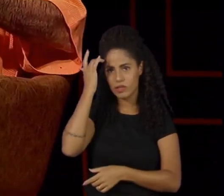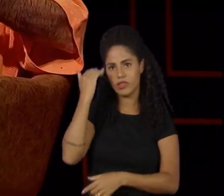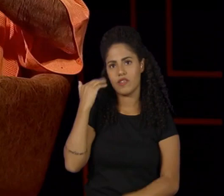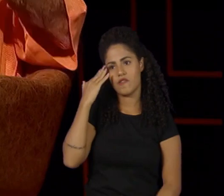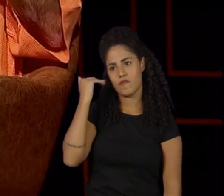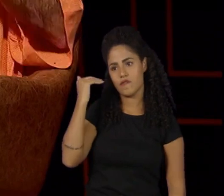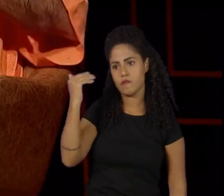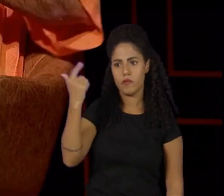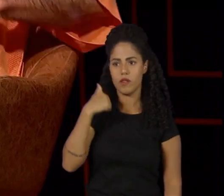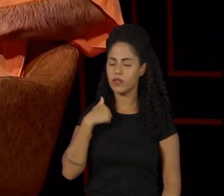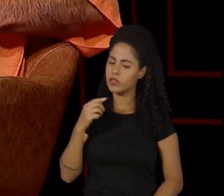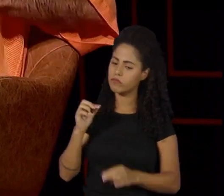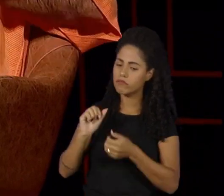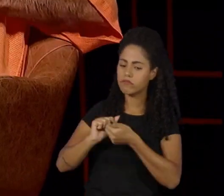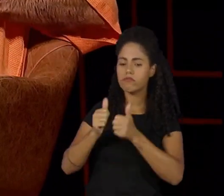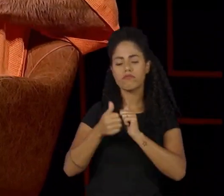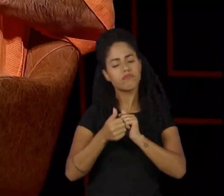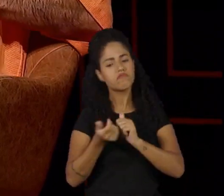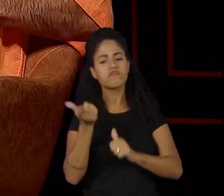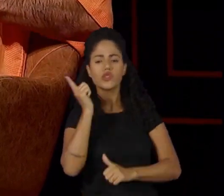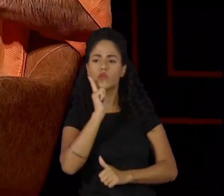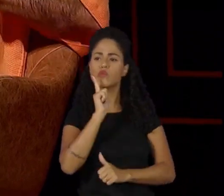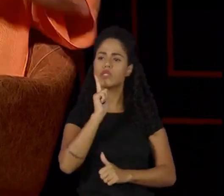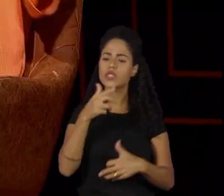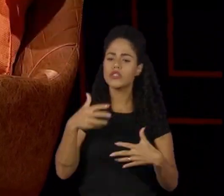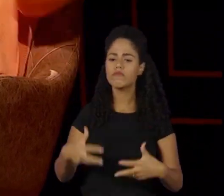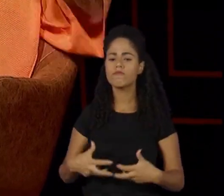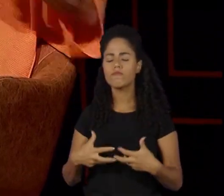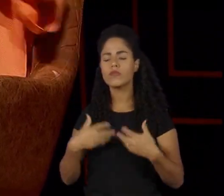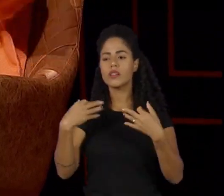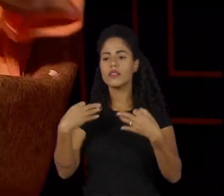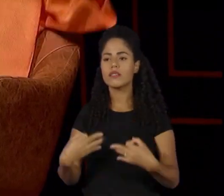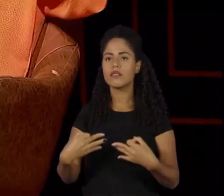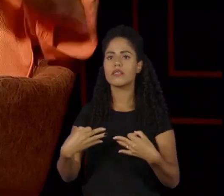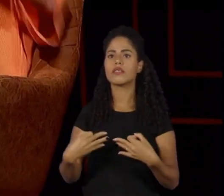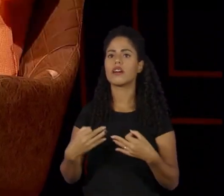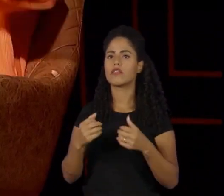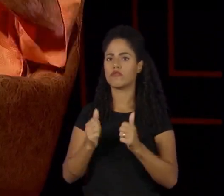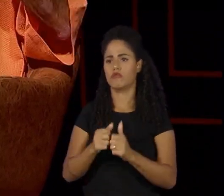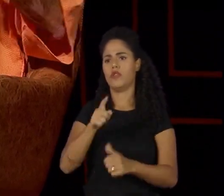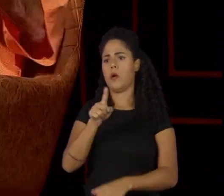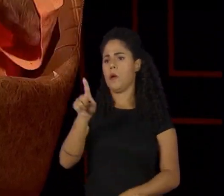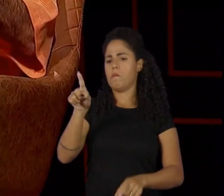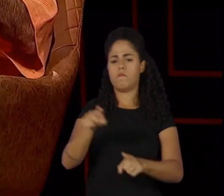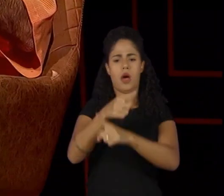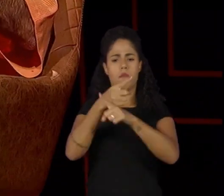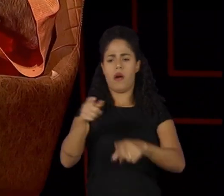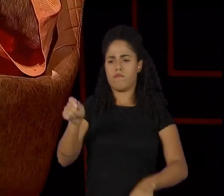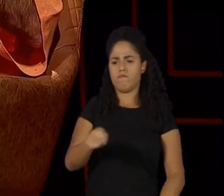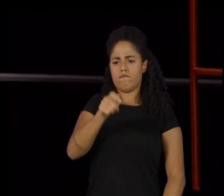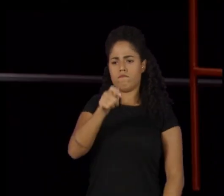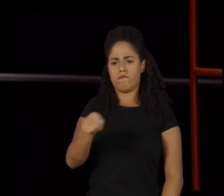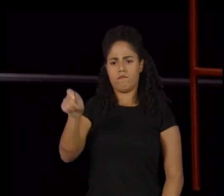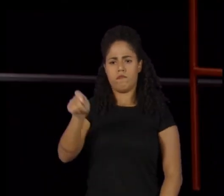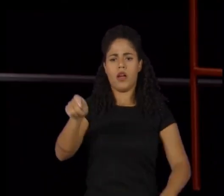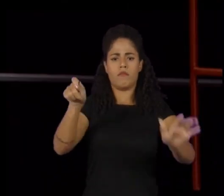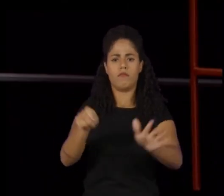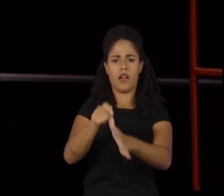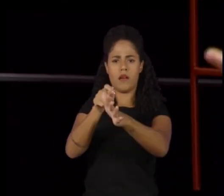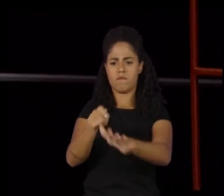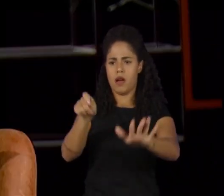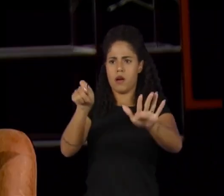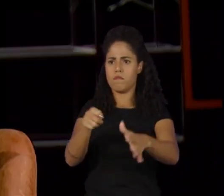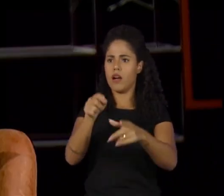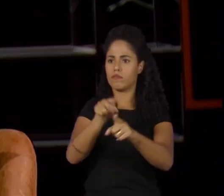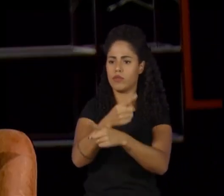viro direitinho também, né? Cantei lá com Ailton Escobar, que era música ao vivo, velha. Não era